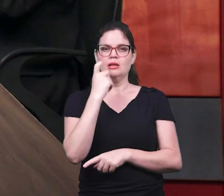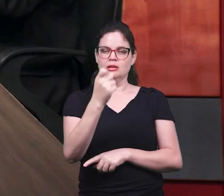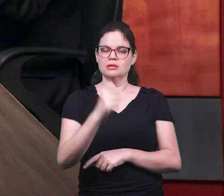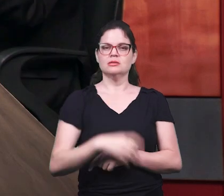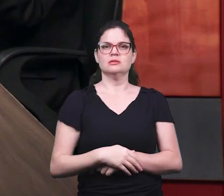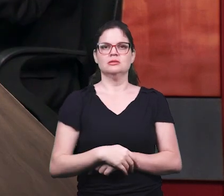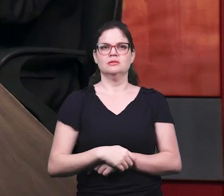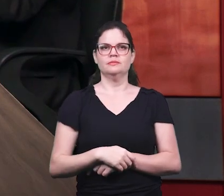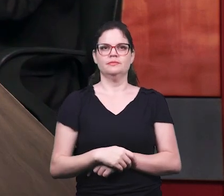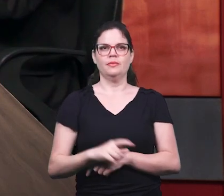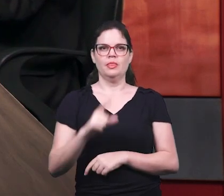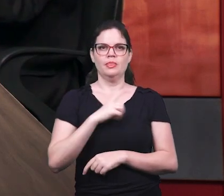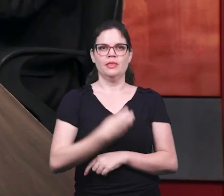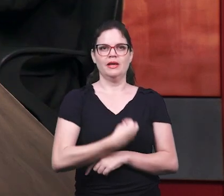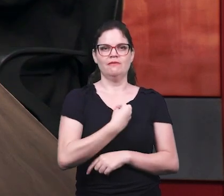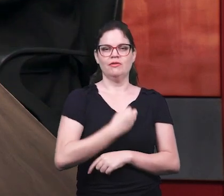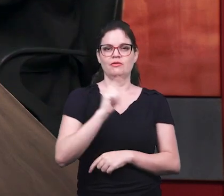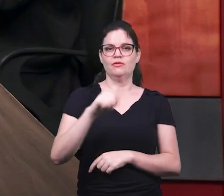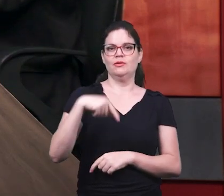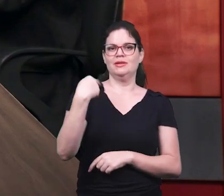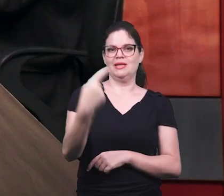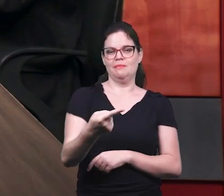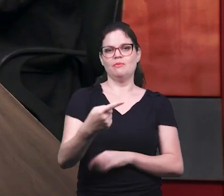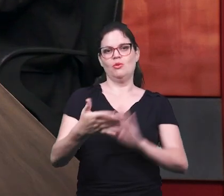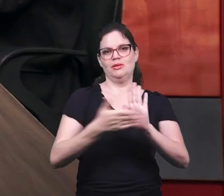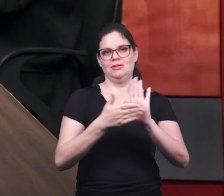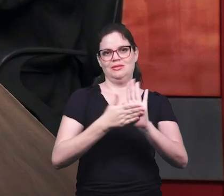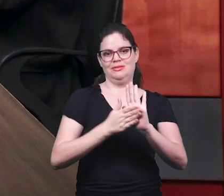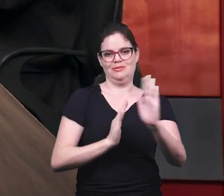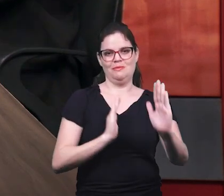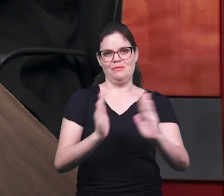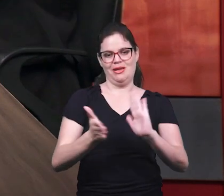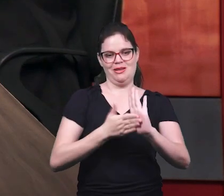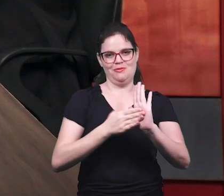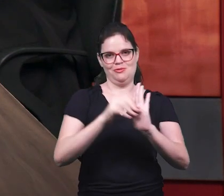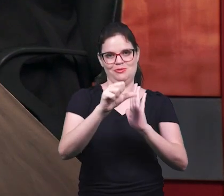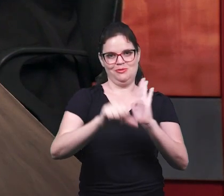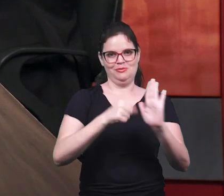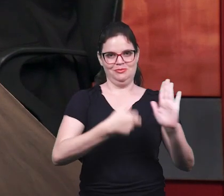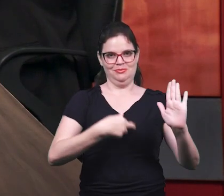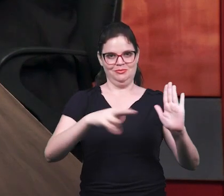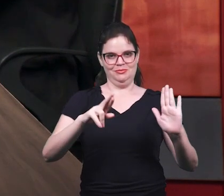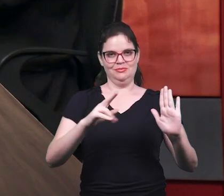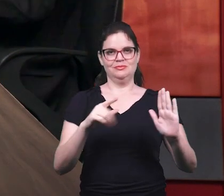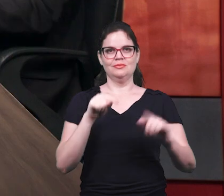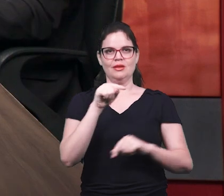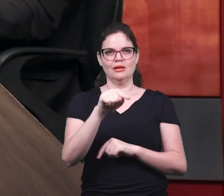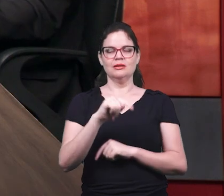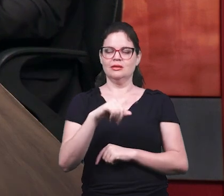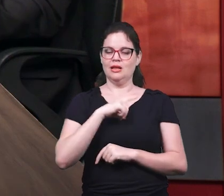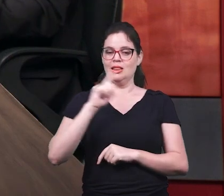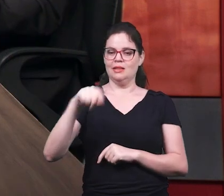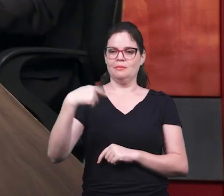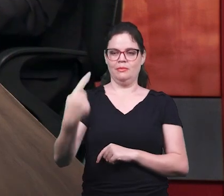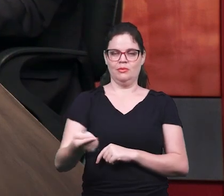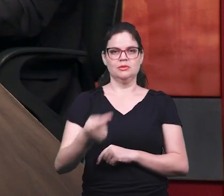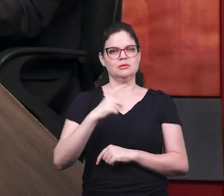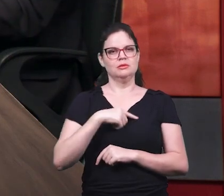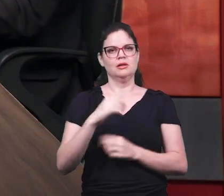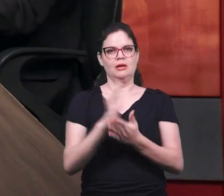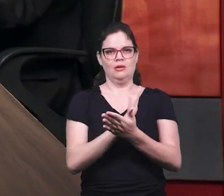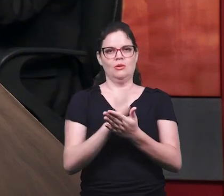que também tem a parte, ele viveu já um pouquinho depois dos reformadores, então ele já conta como fonte primária alguma coisa bem interessante